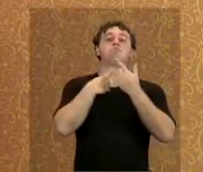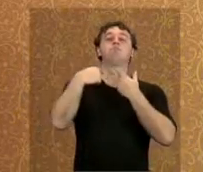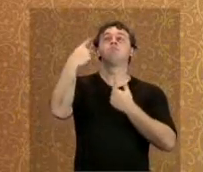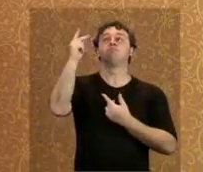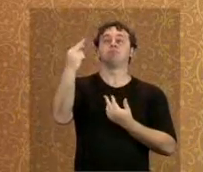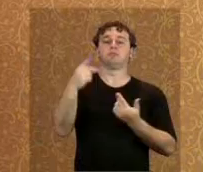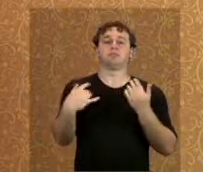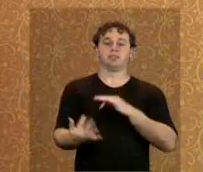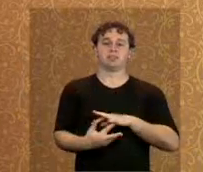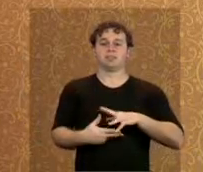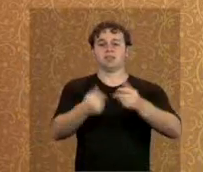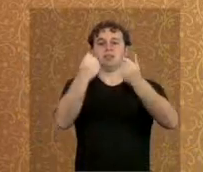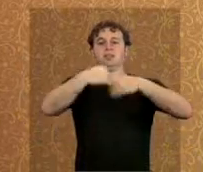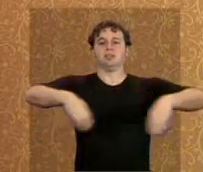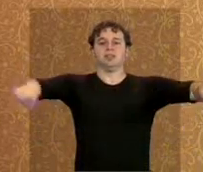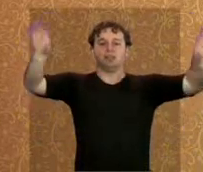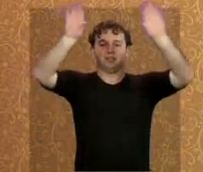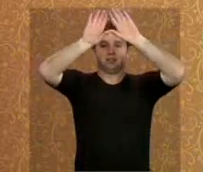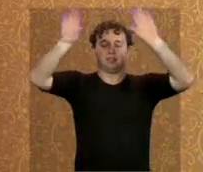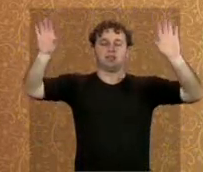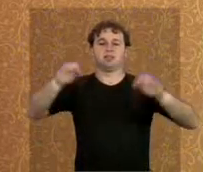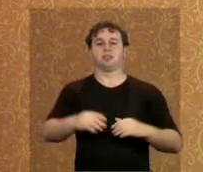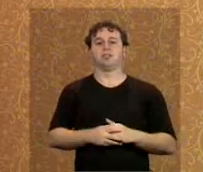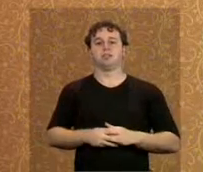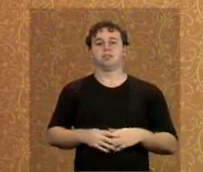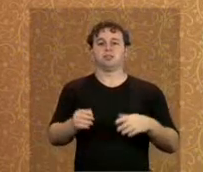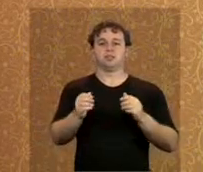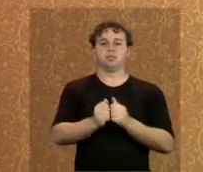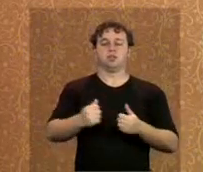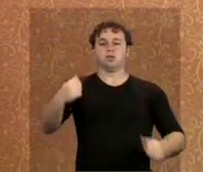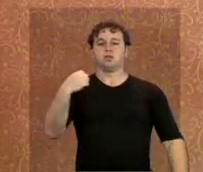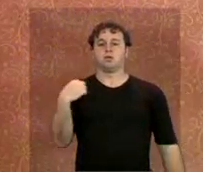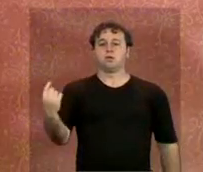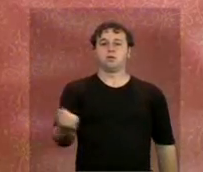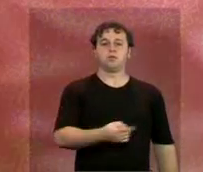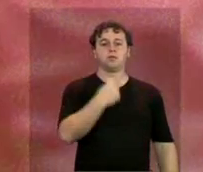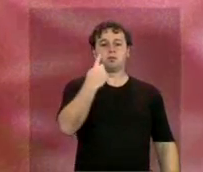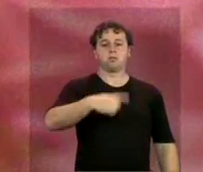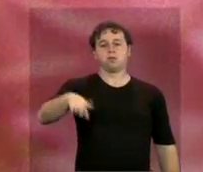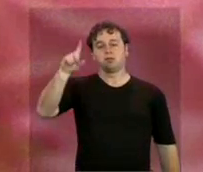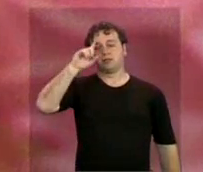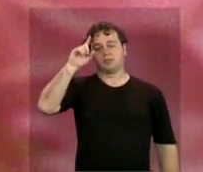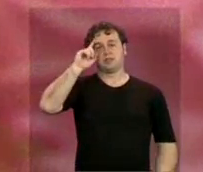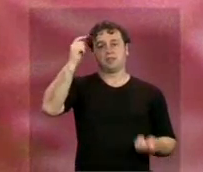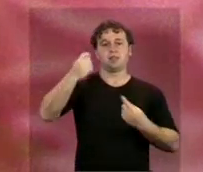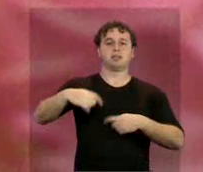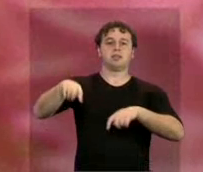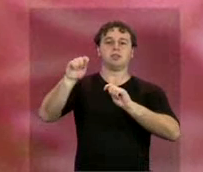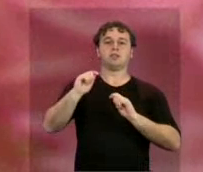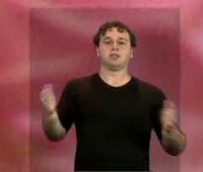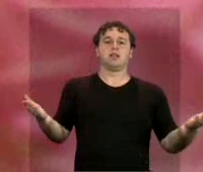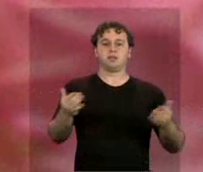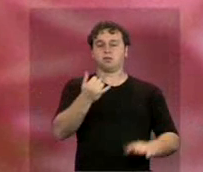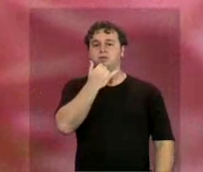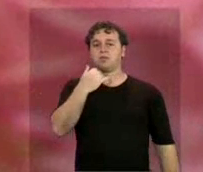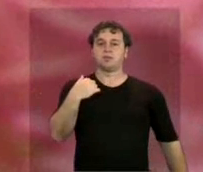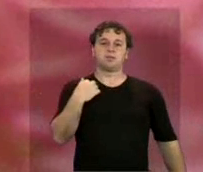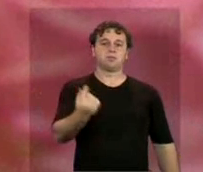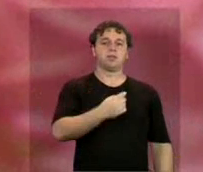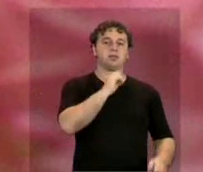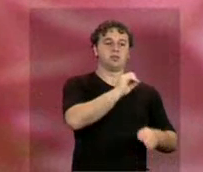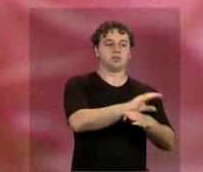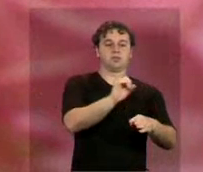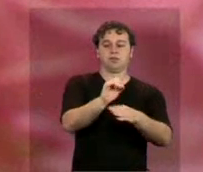reino, seja feita a vossa vontade, assim na terra como no céu. O pão nosso de cada dia nos dai